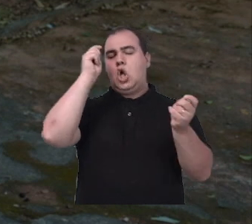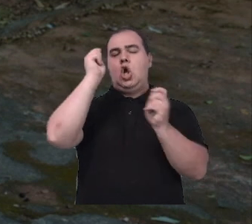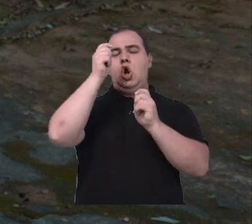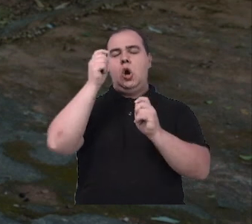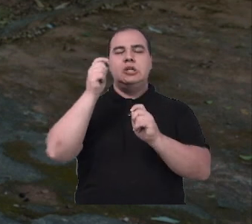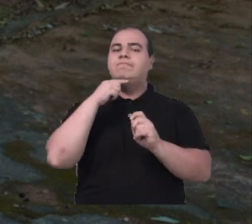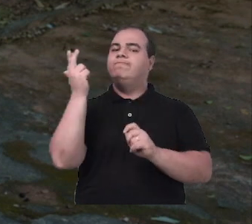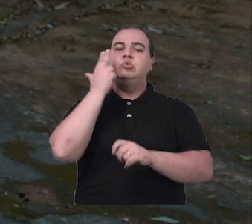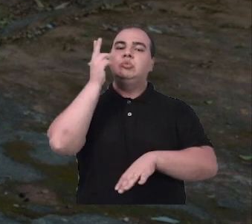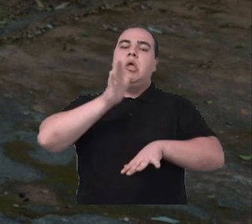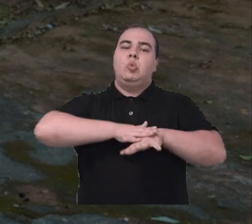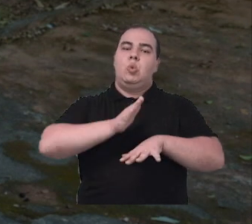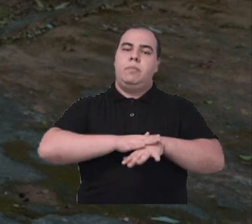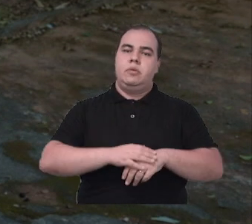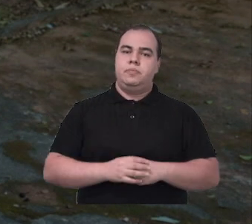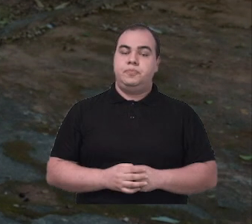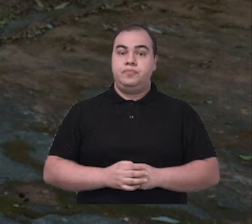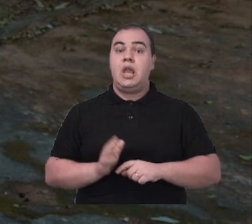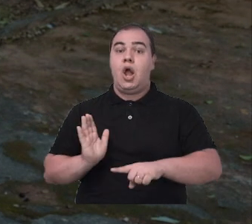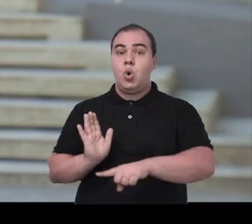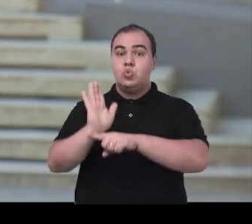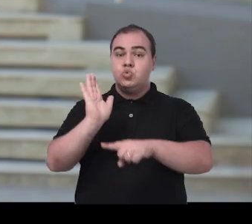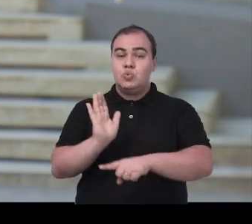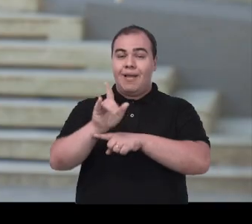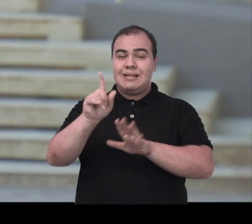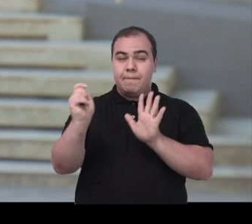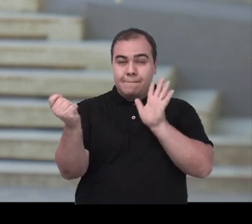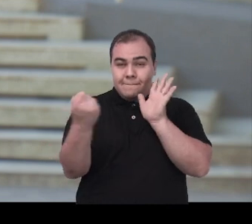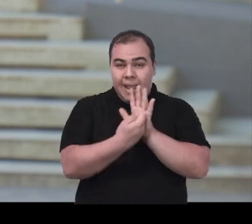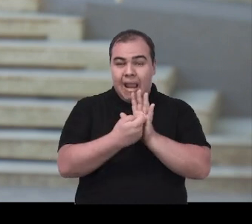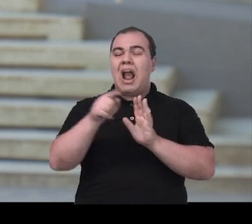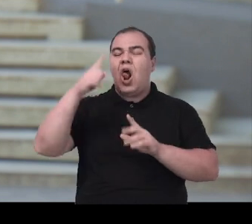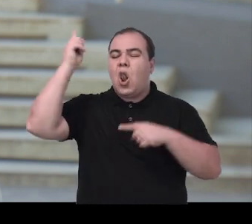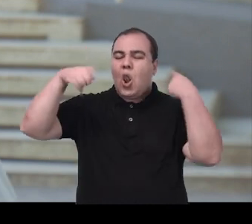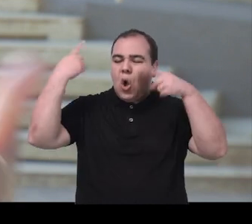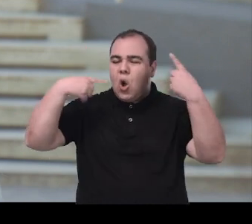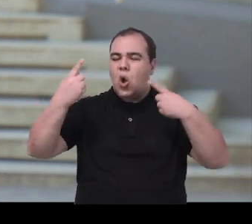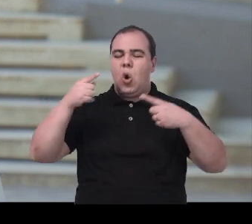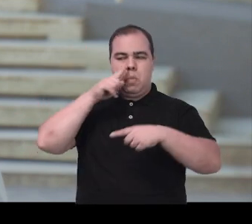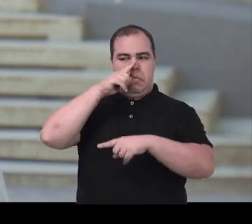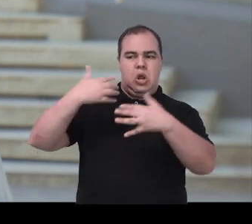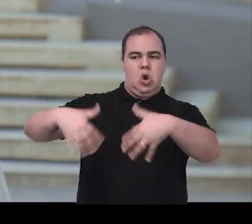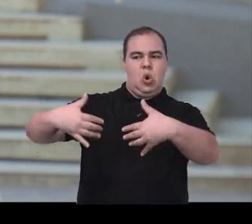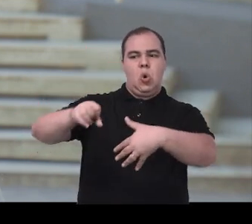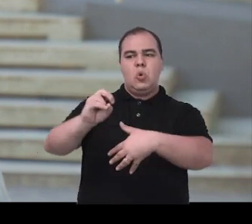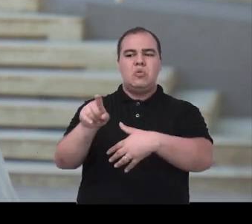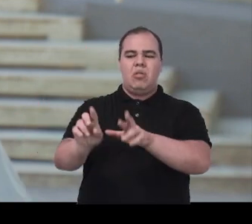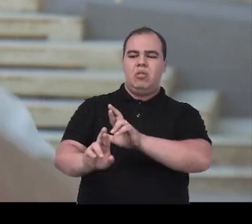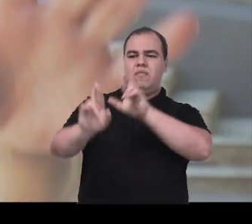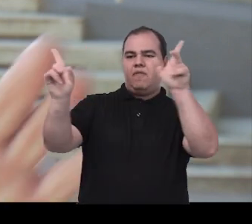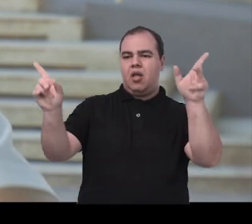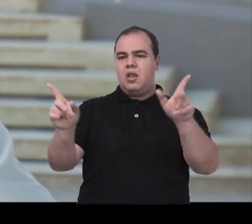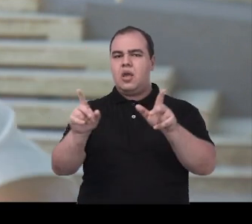que os impossibilita de qualquer tipo de autonomia. Para ajudar a quebrar até um pouco esse estigma do louco, do perigoso,